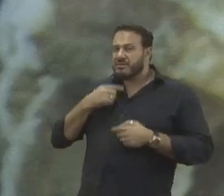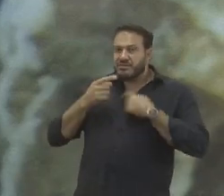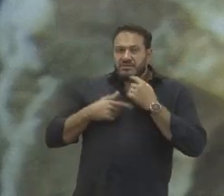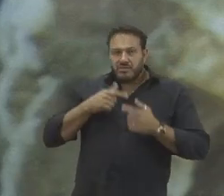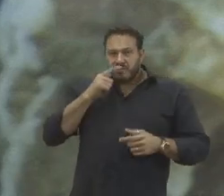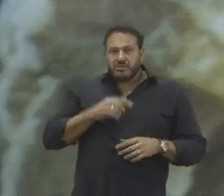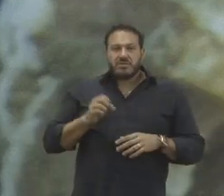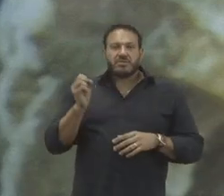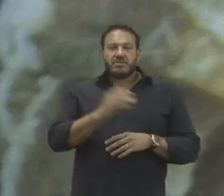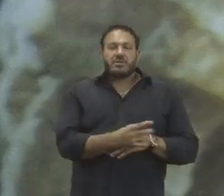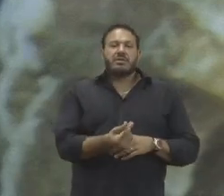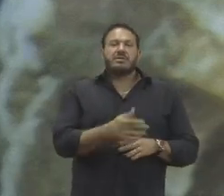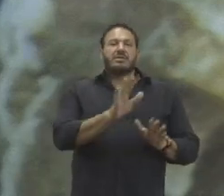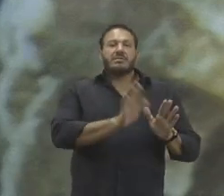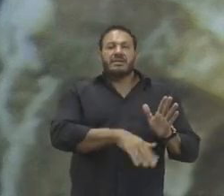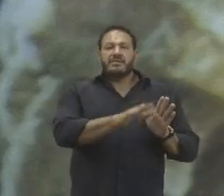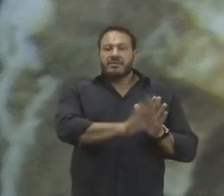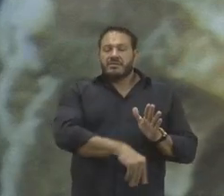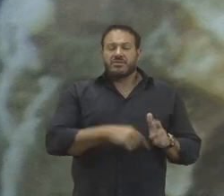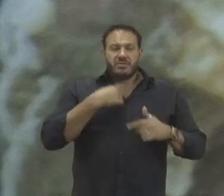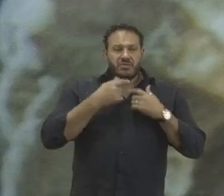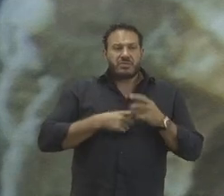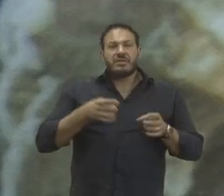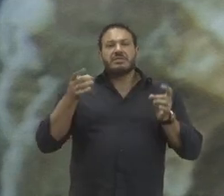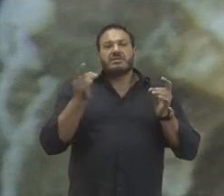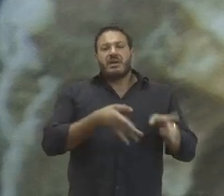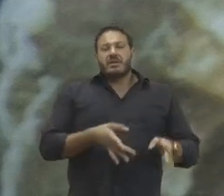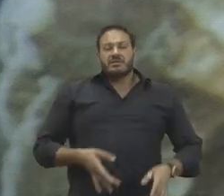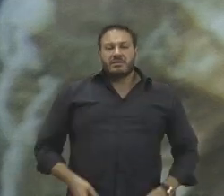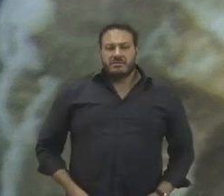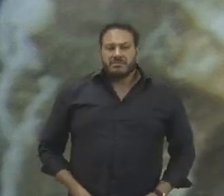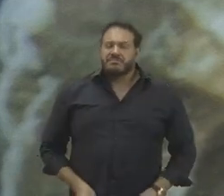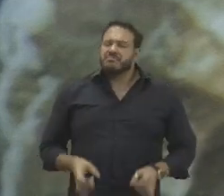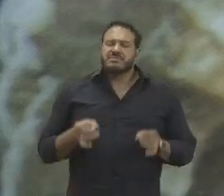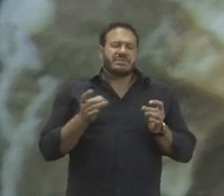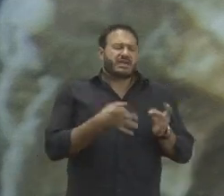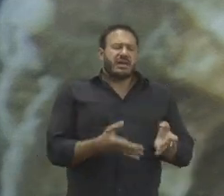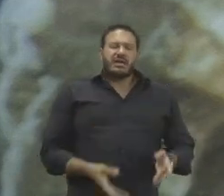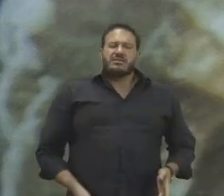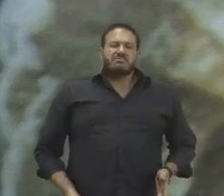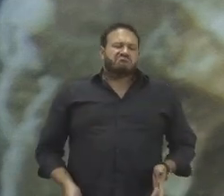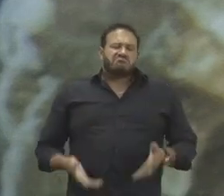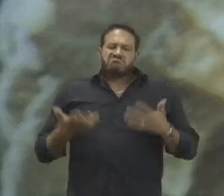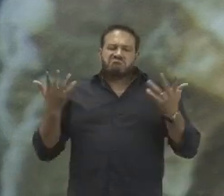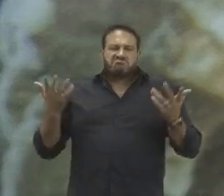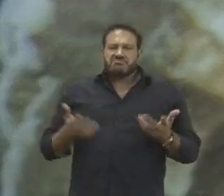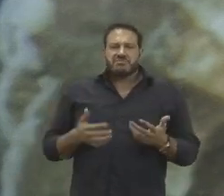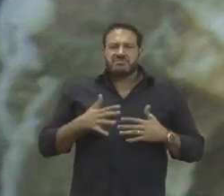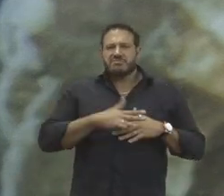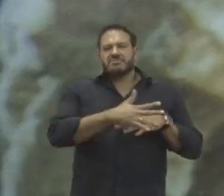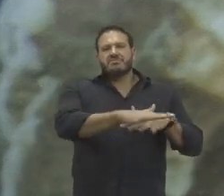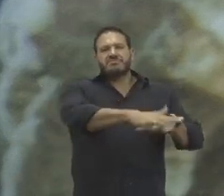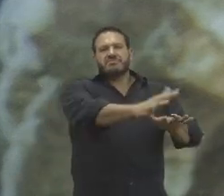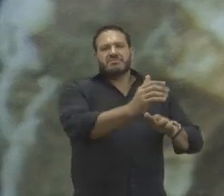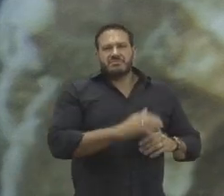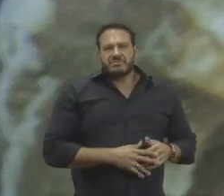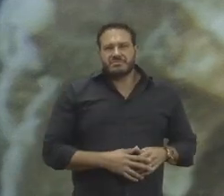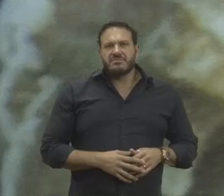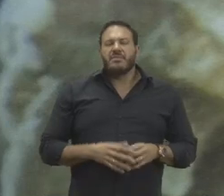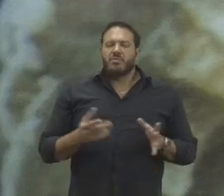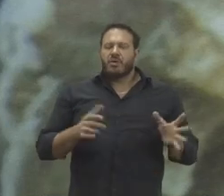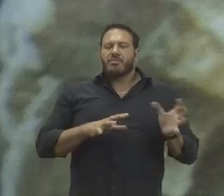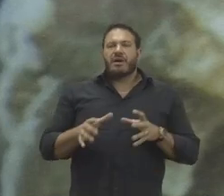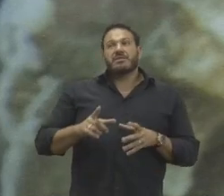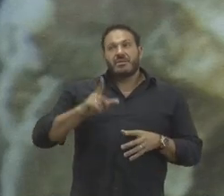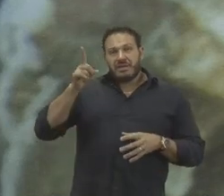bota em liquidação não consegue descarta e descarta sabe se lá onde vai parar né uma boa parte